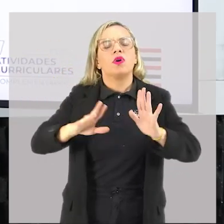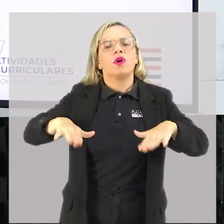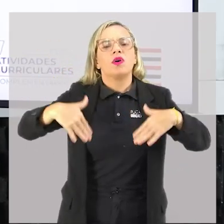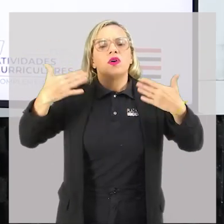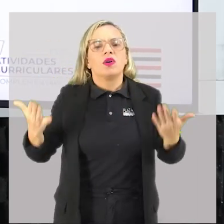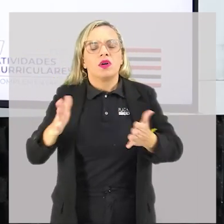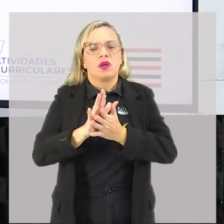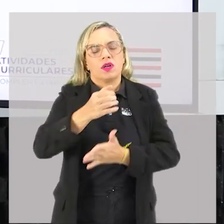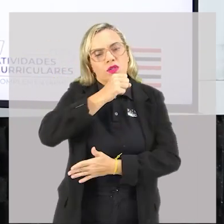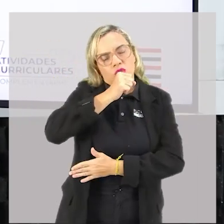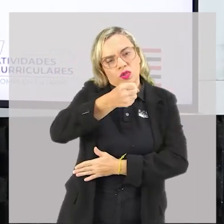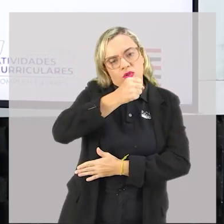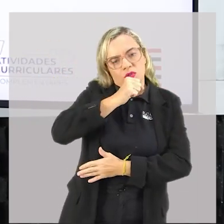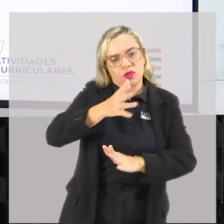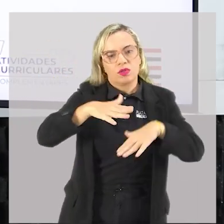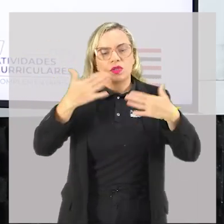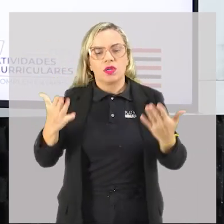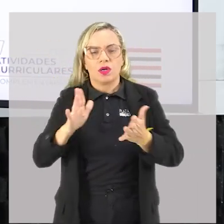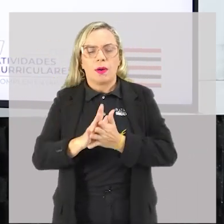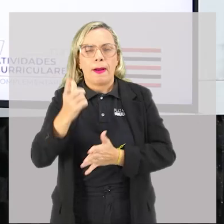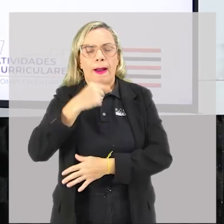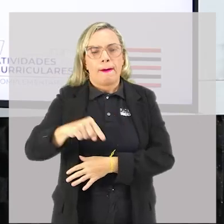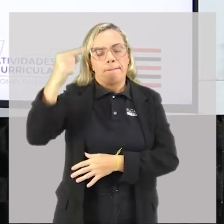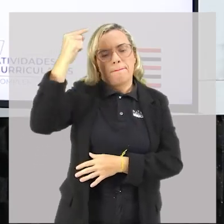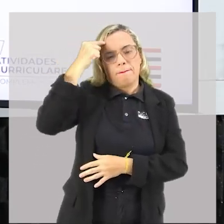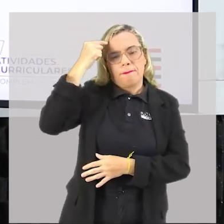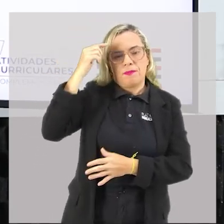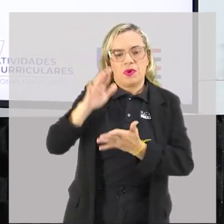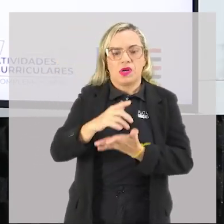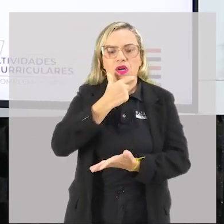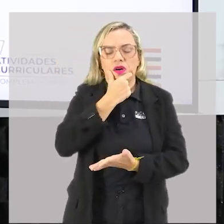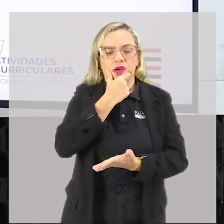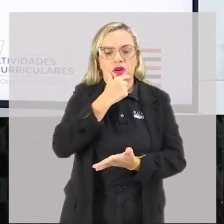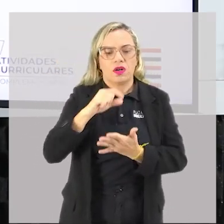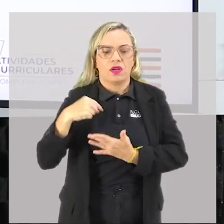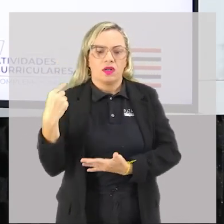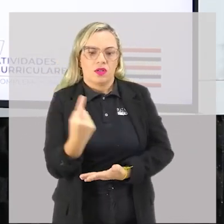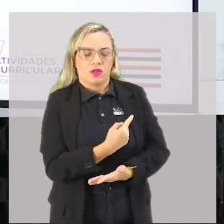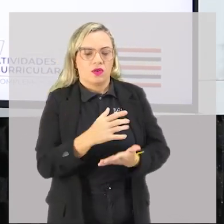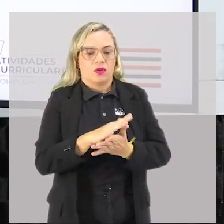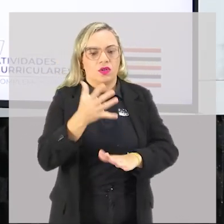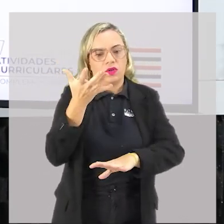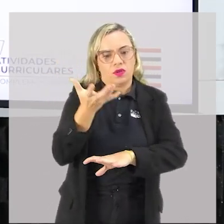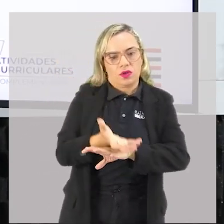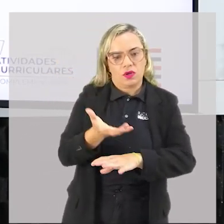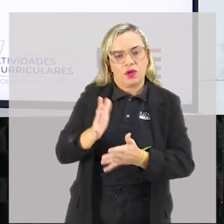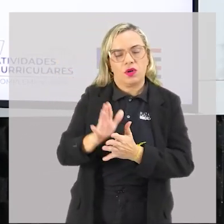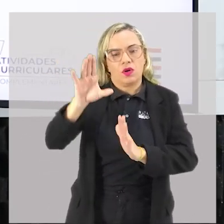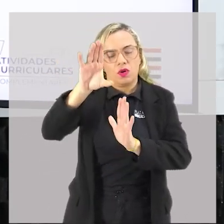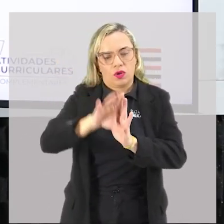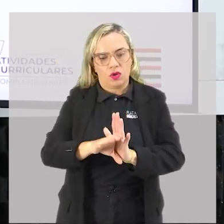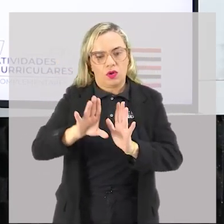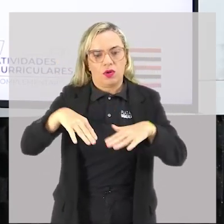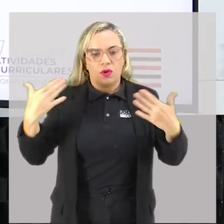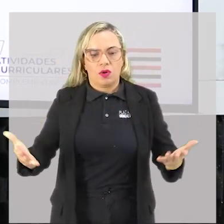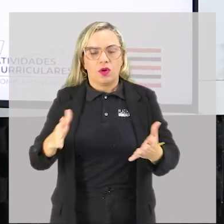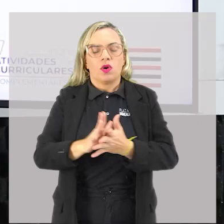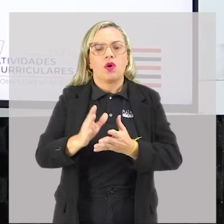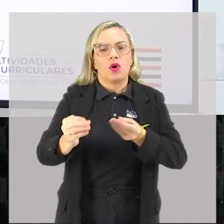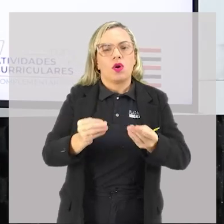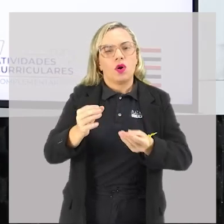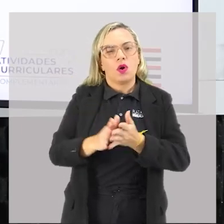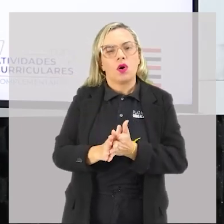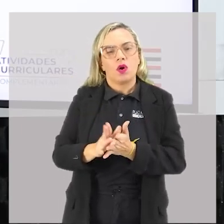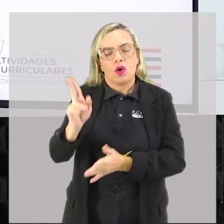São entrevistas. Então é a gente pensar no inglês, na nossa disciplina, no nosso componente curricular, mas de uma forma um pouco